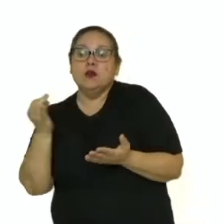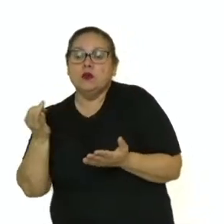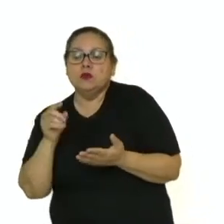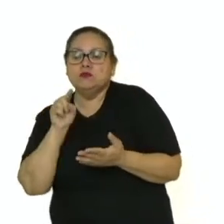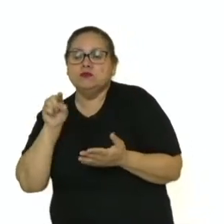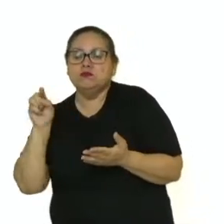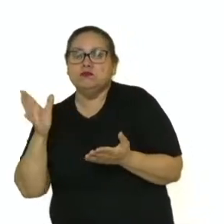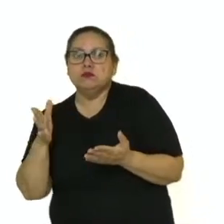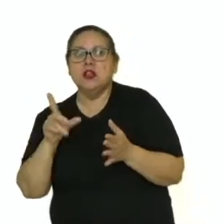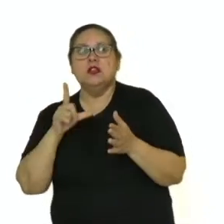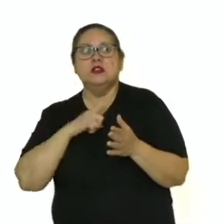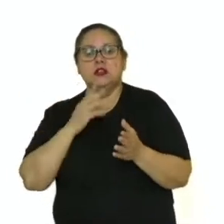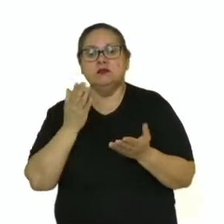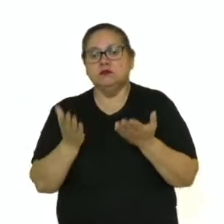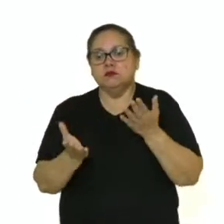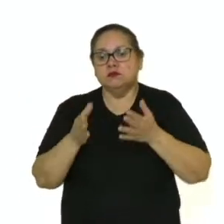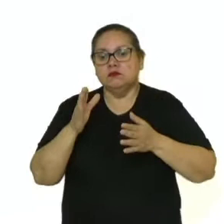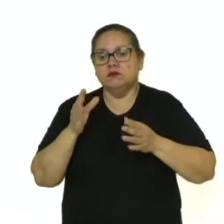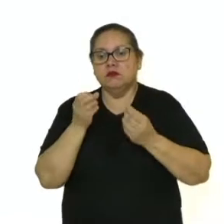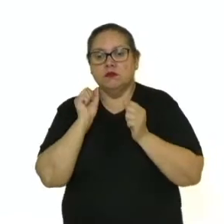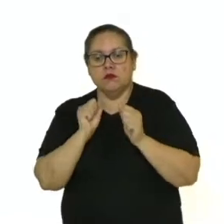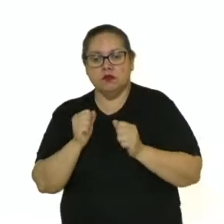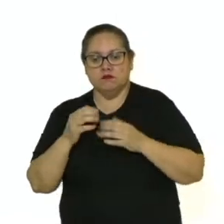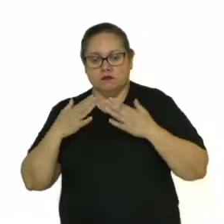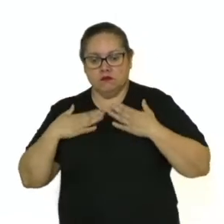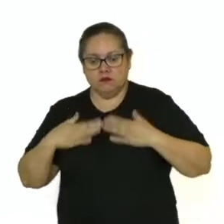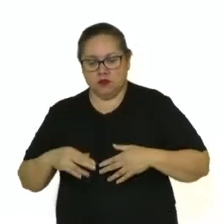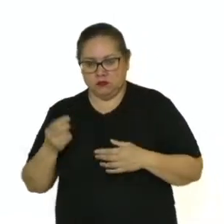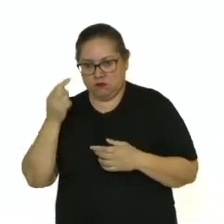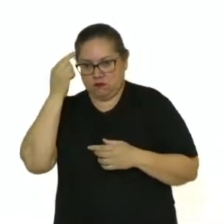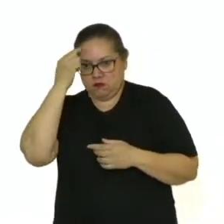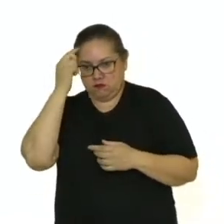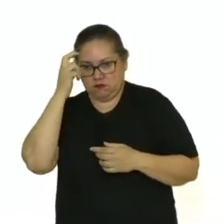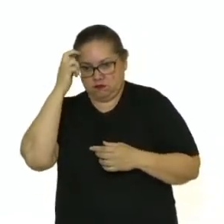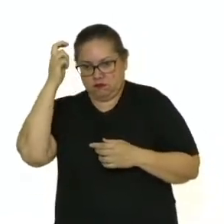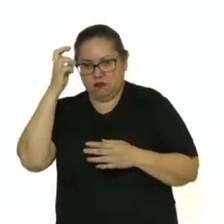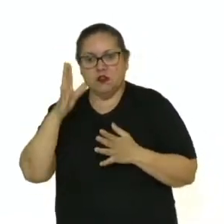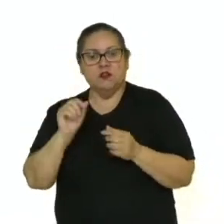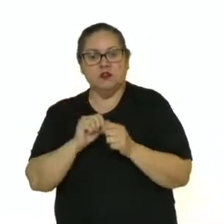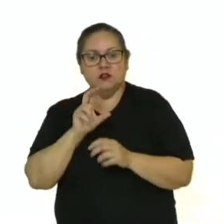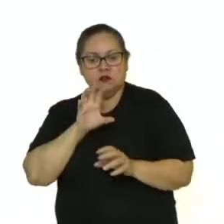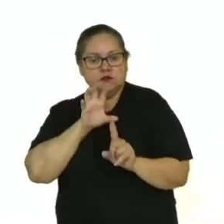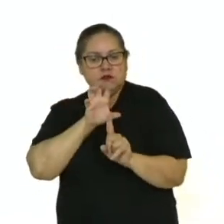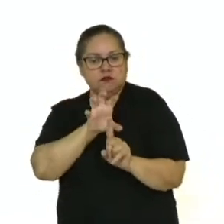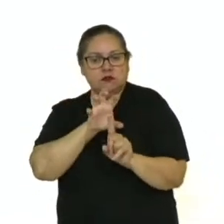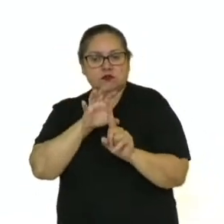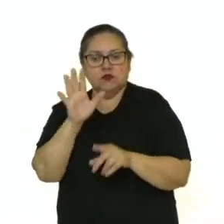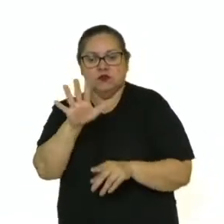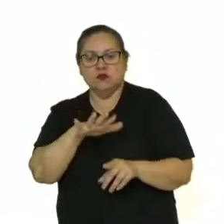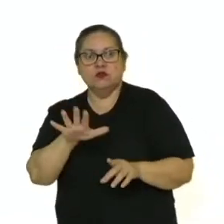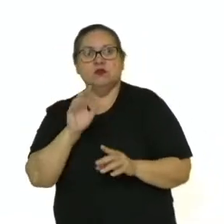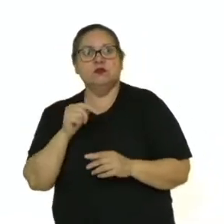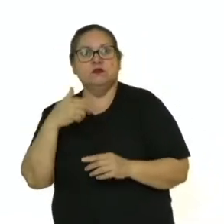Também é ter habilidade física, moral, intelectual de exercer influências sobre.